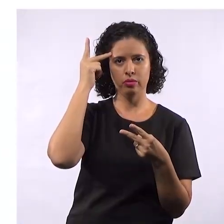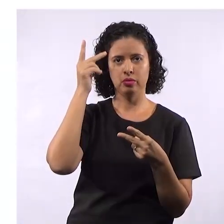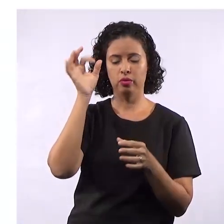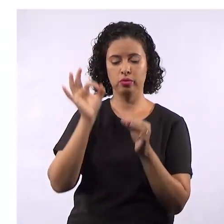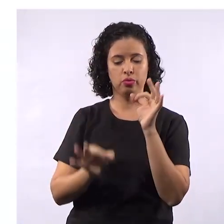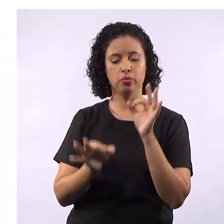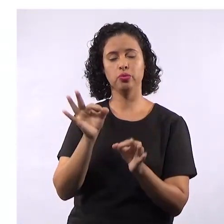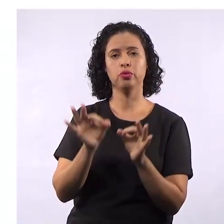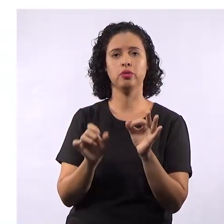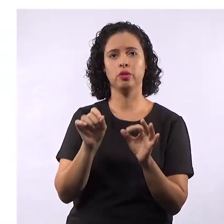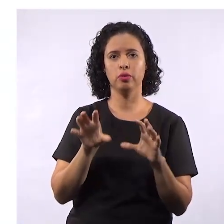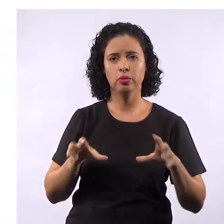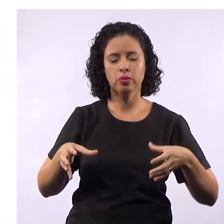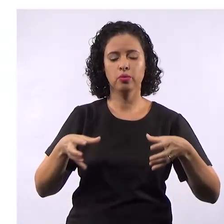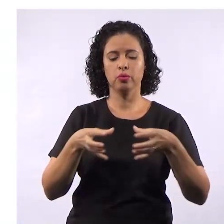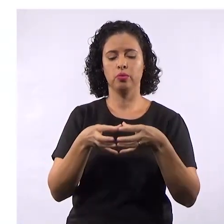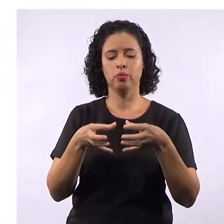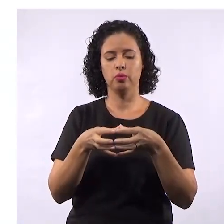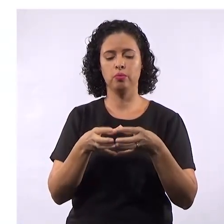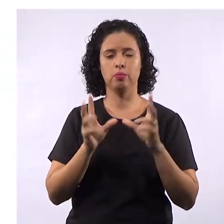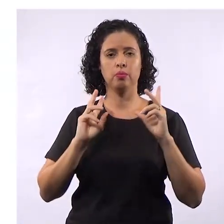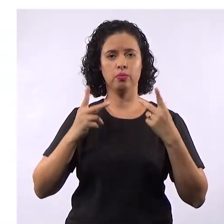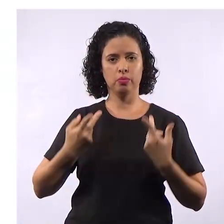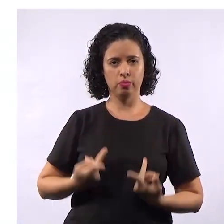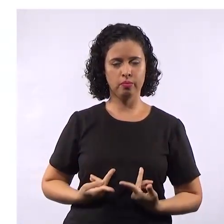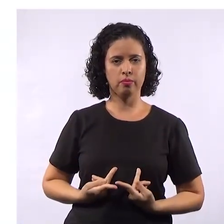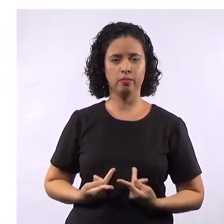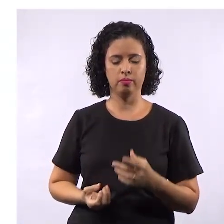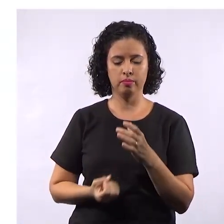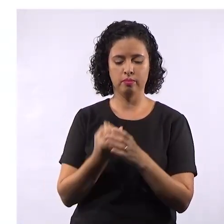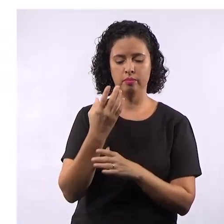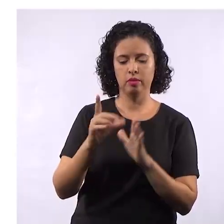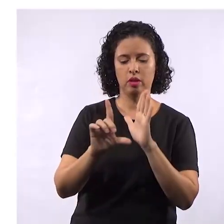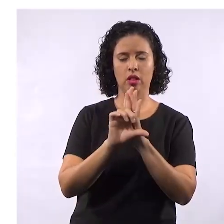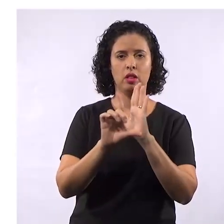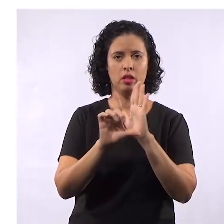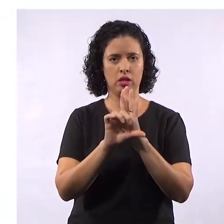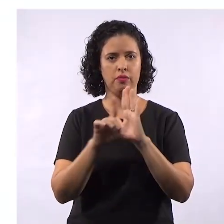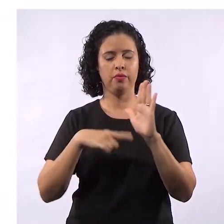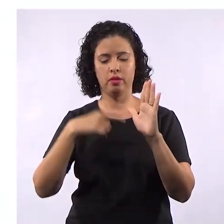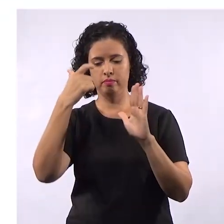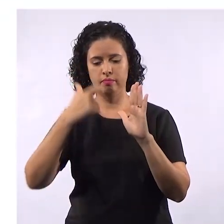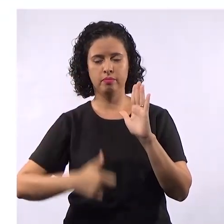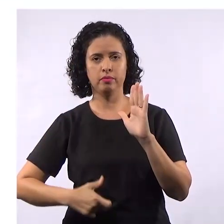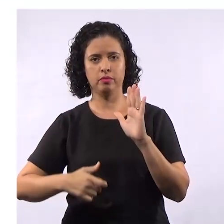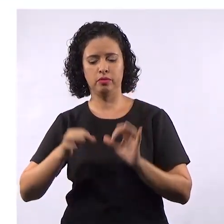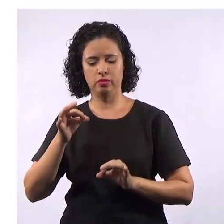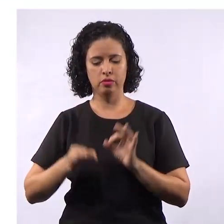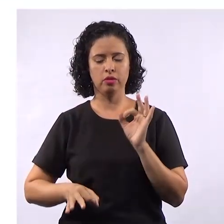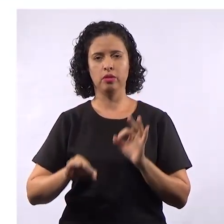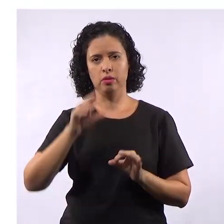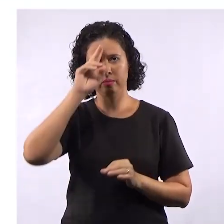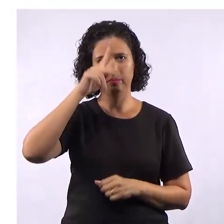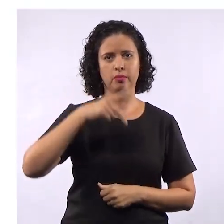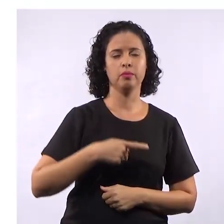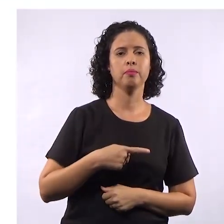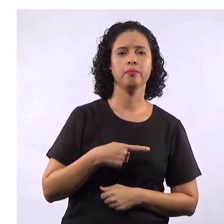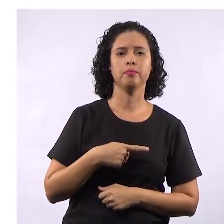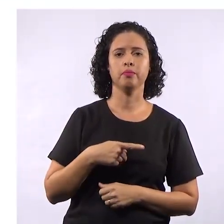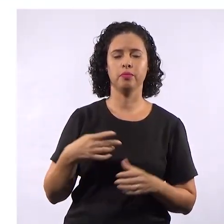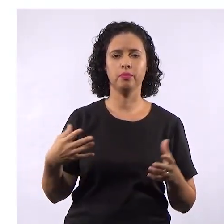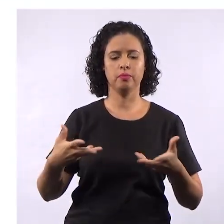são os credores, aí tem a ordem de preferência dos credores, tudo vai ser determinado aqui dentro dessa sentença,